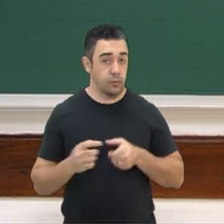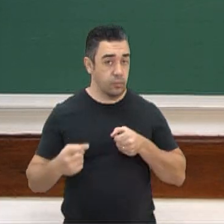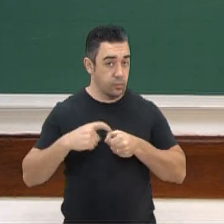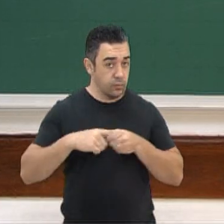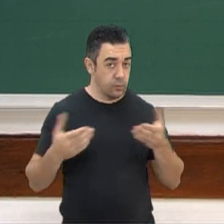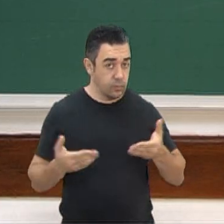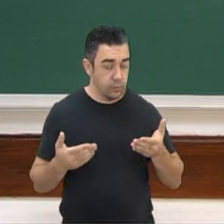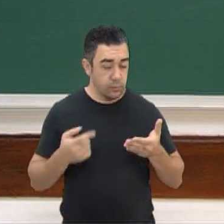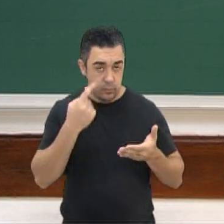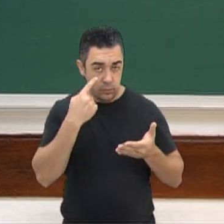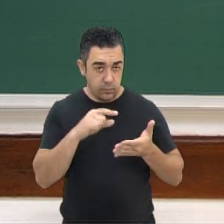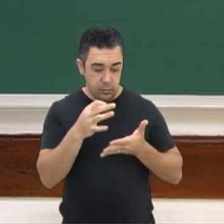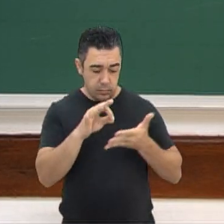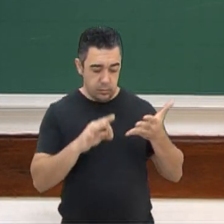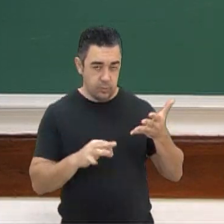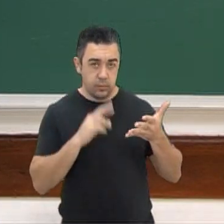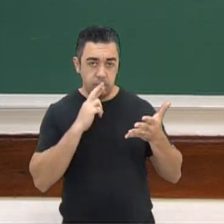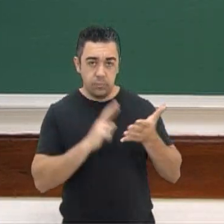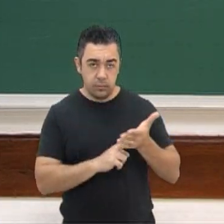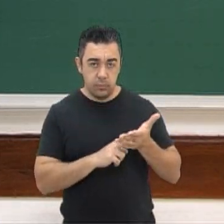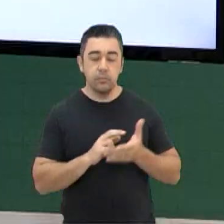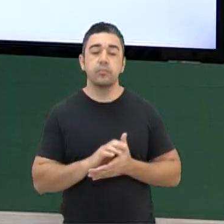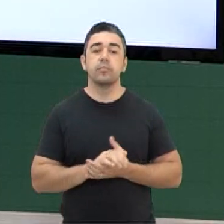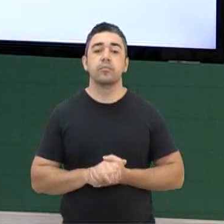Retornamos e vamos conferir a sua resposta.